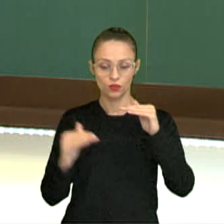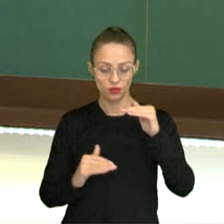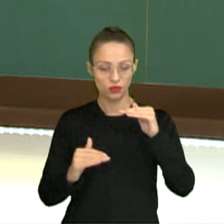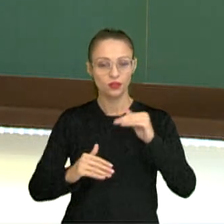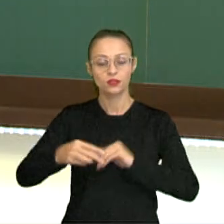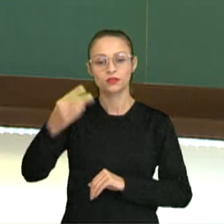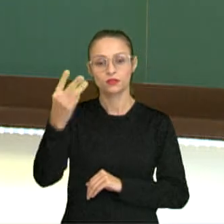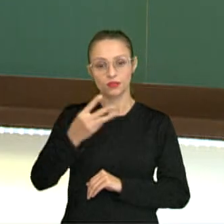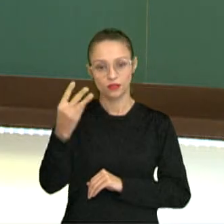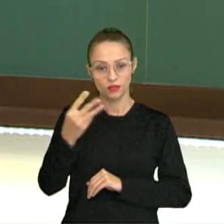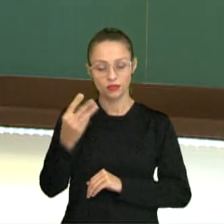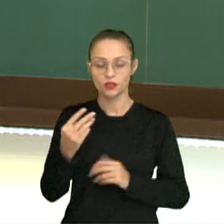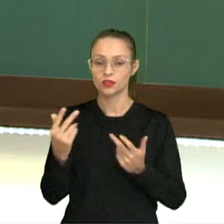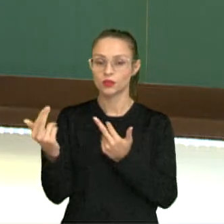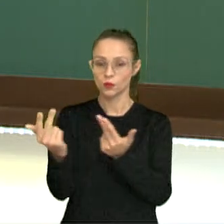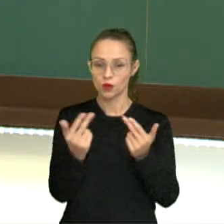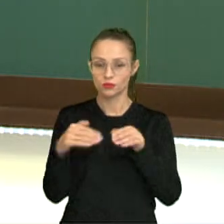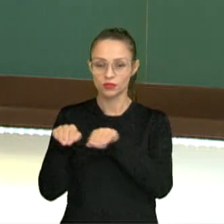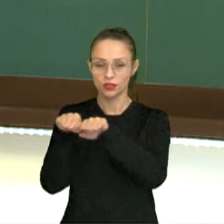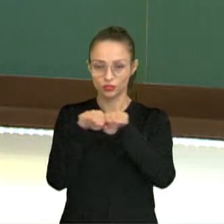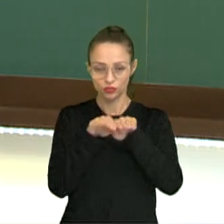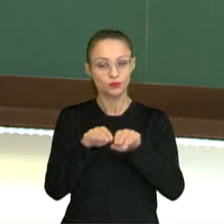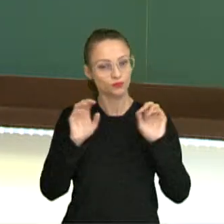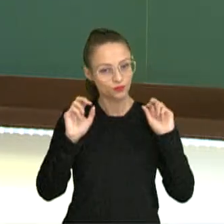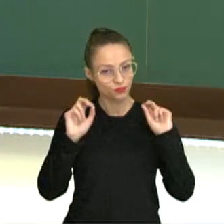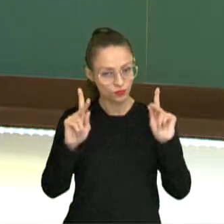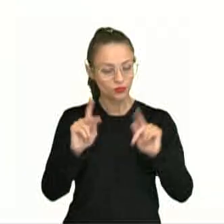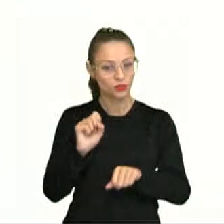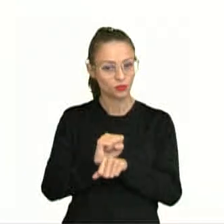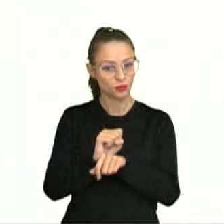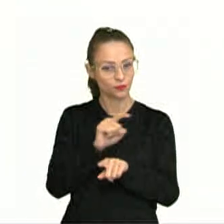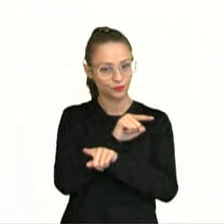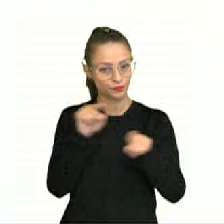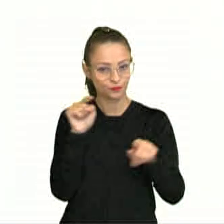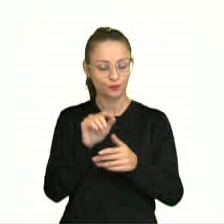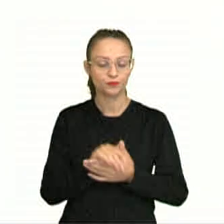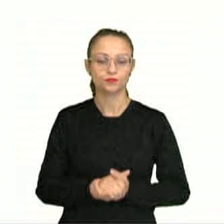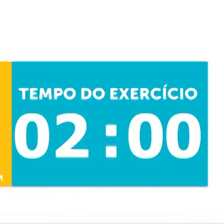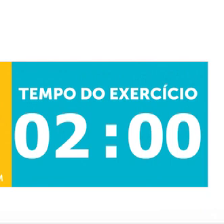inferioridade e o terceiro de igualdade. Tá bom? Espero vocês.